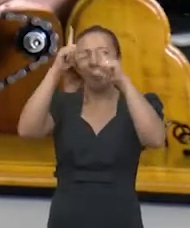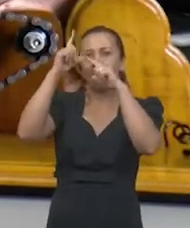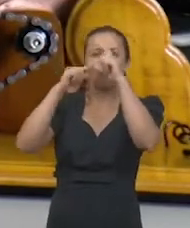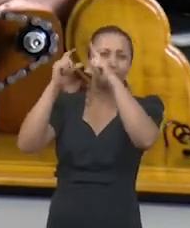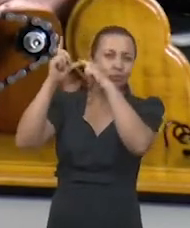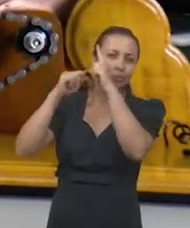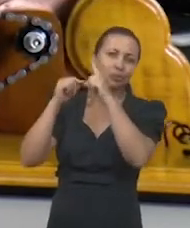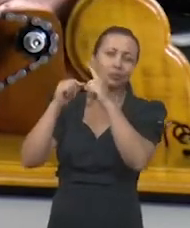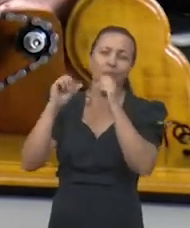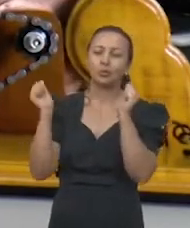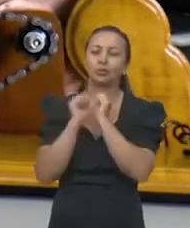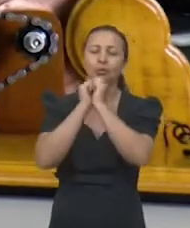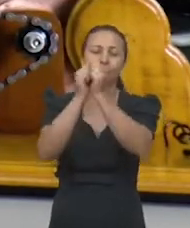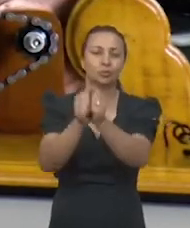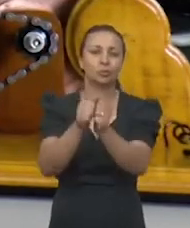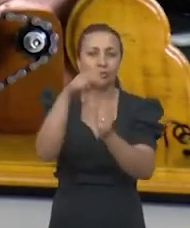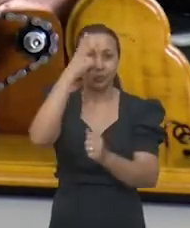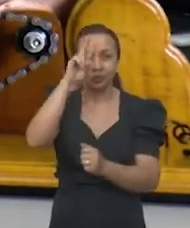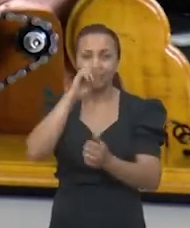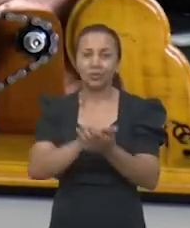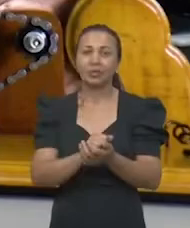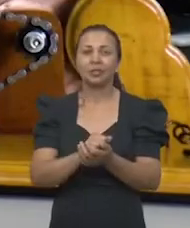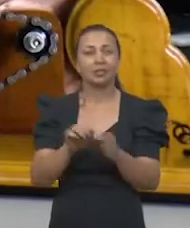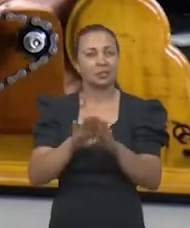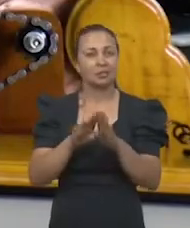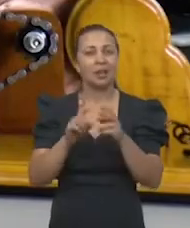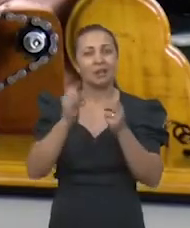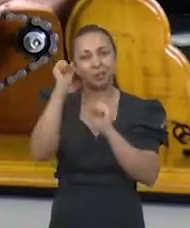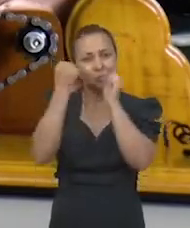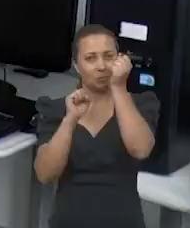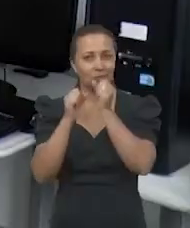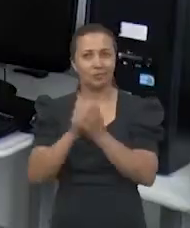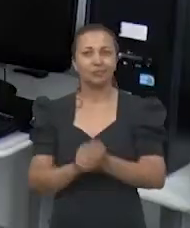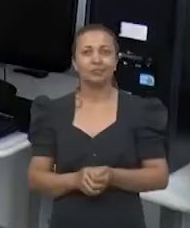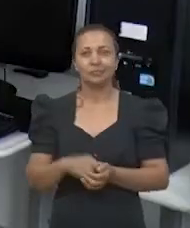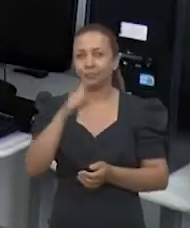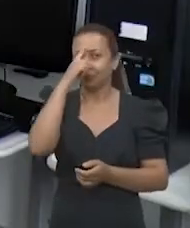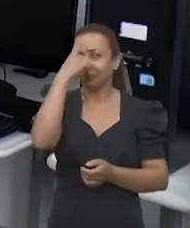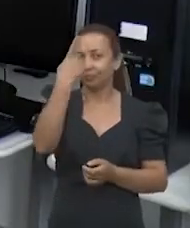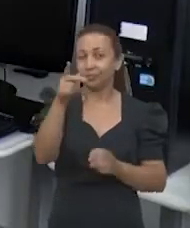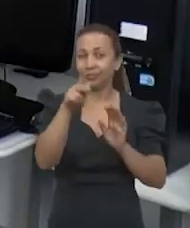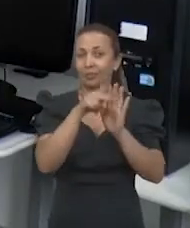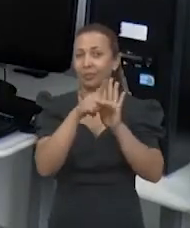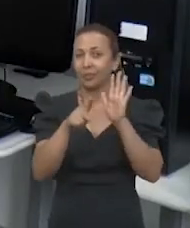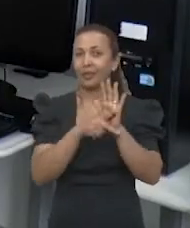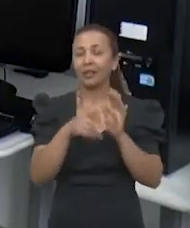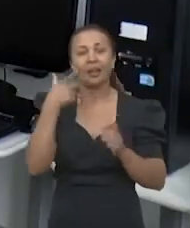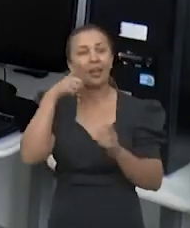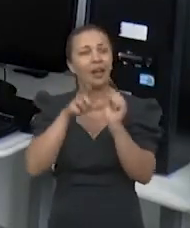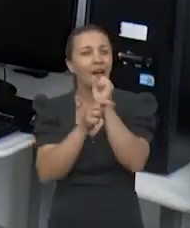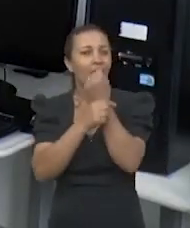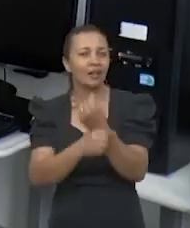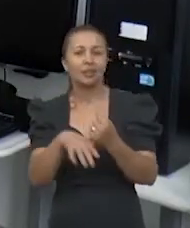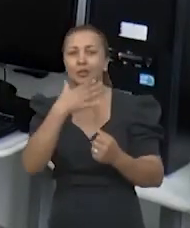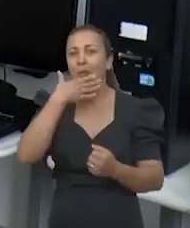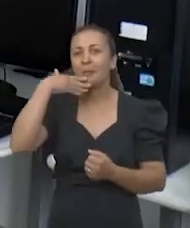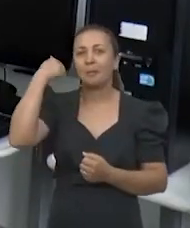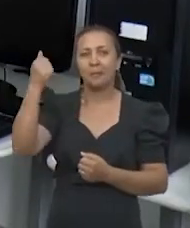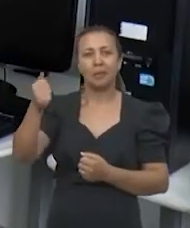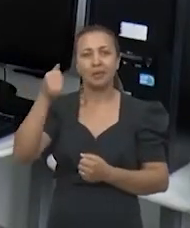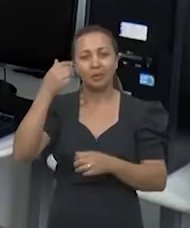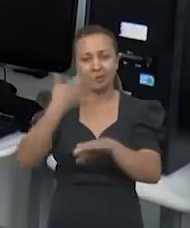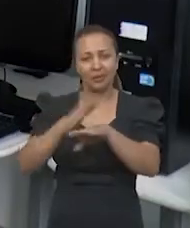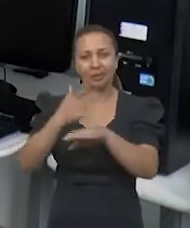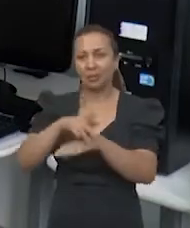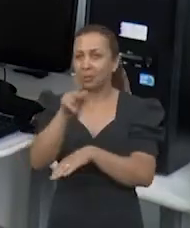astronomia, juntando a história, né, e os equipamentos. A ideia do projeto é garantir uma melhor